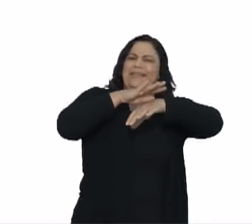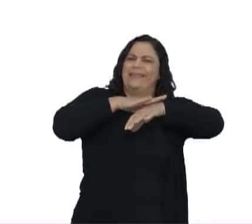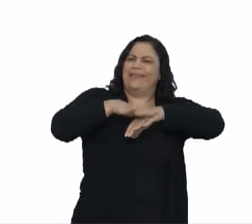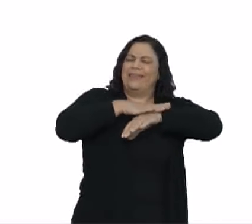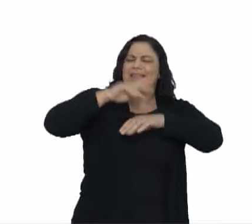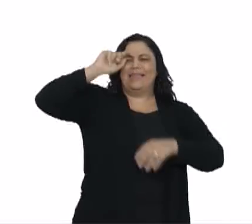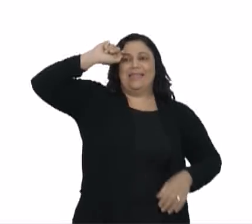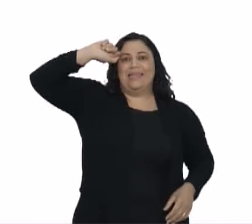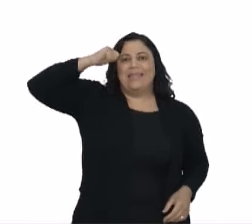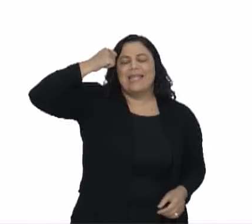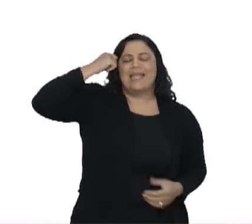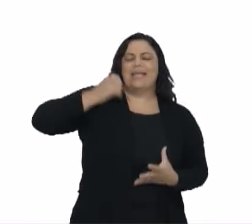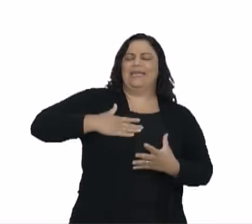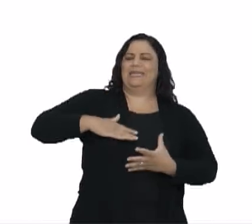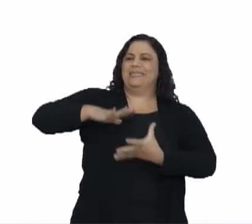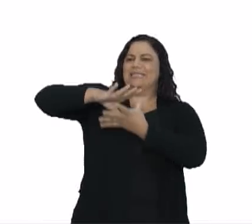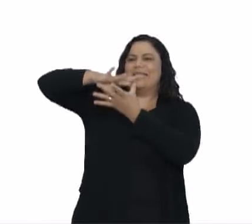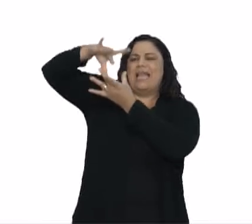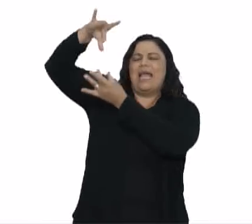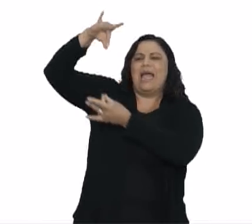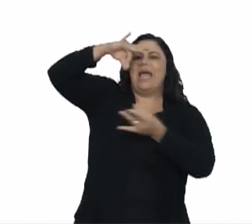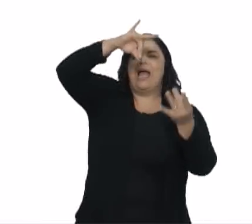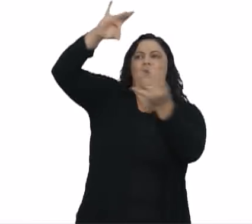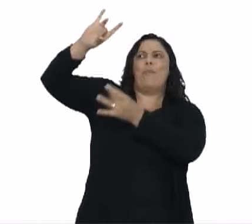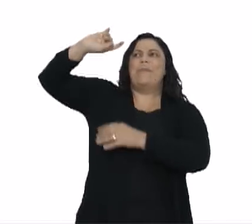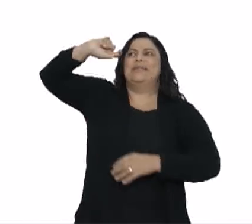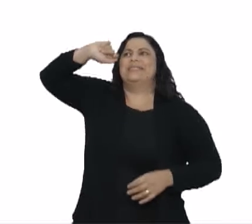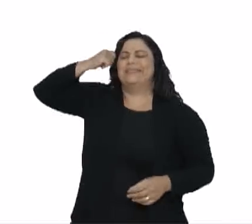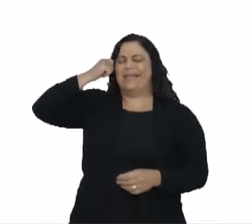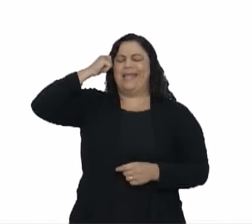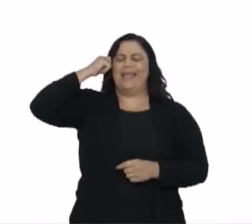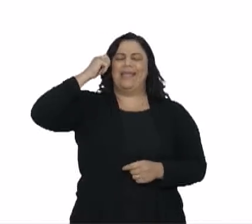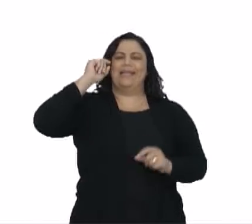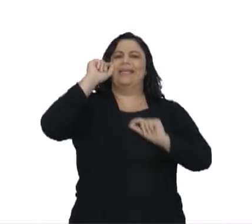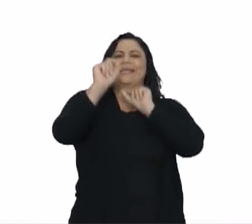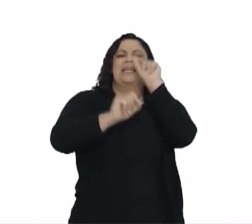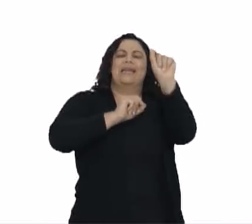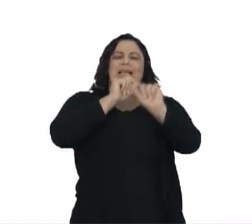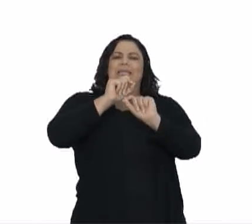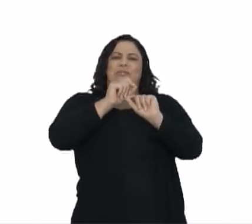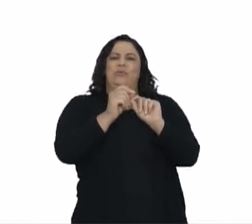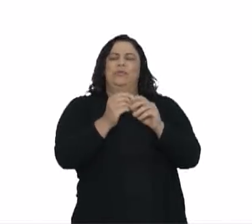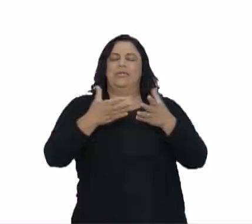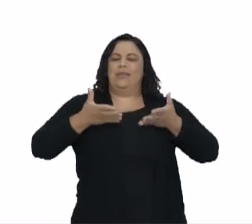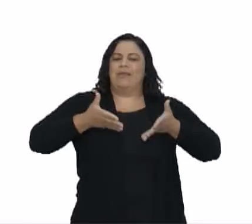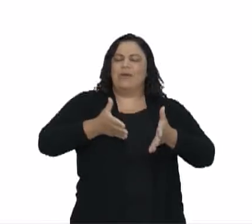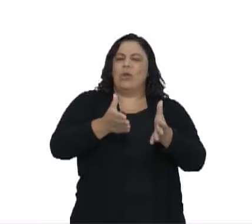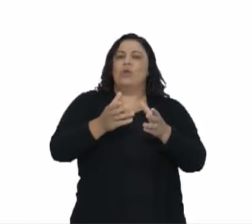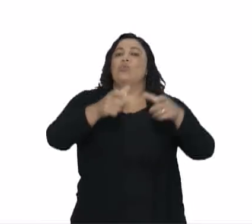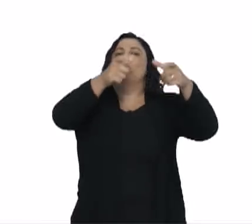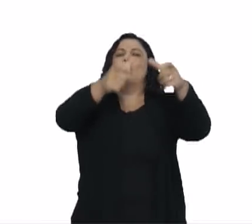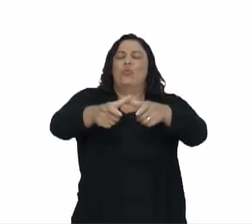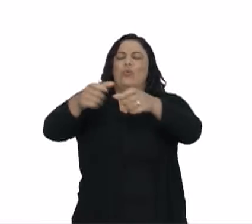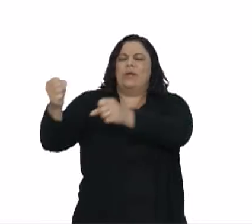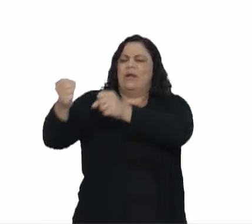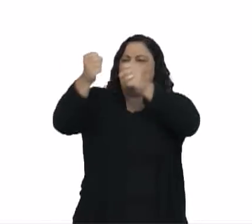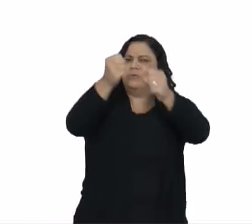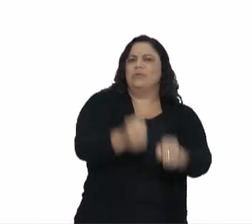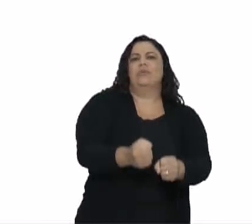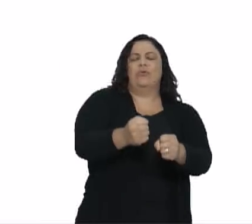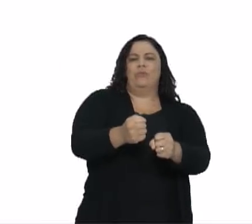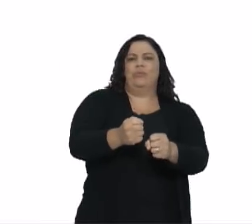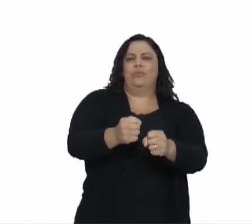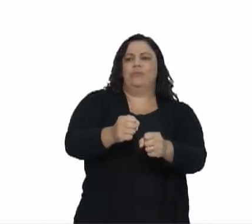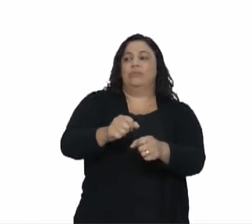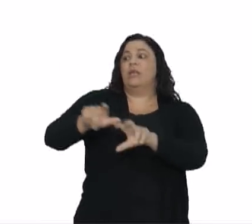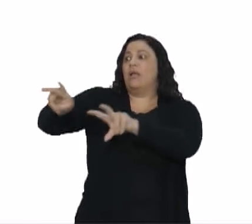ventre desse quilombo, lavrando sua própria terra, colhendo sua própria paz.